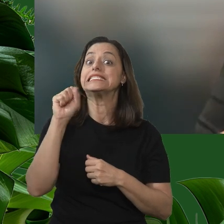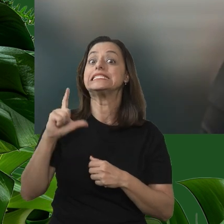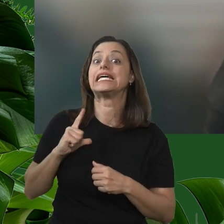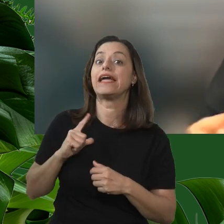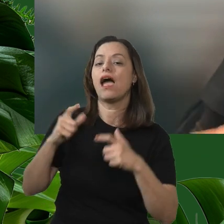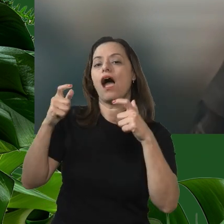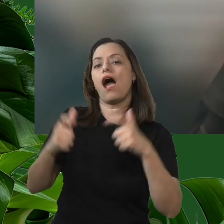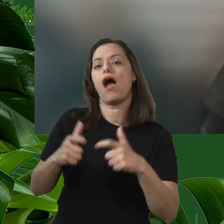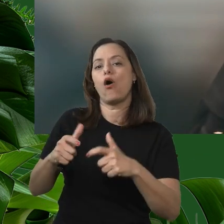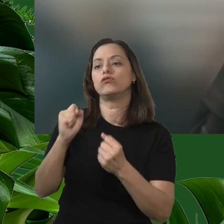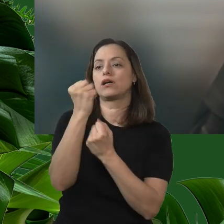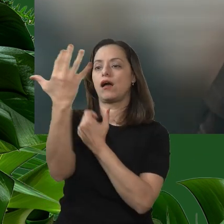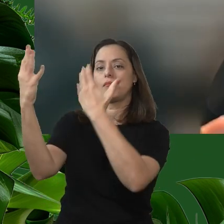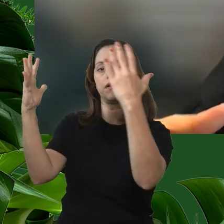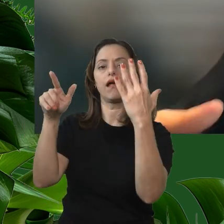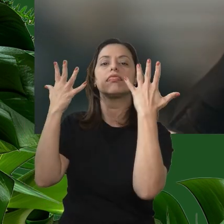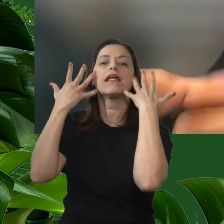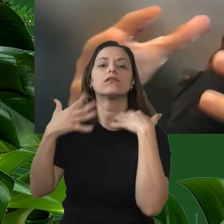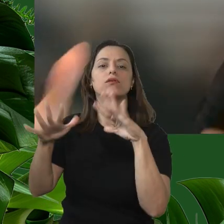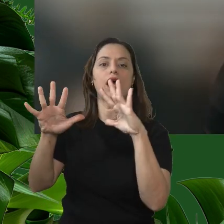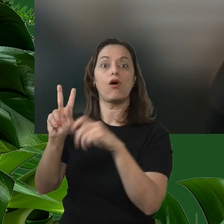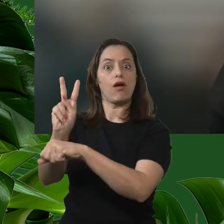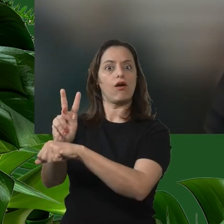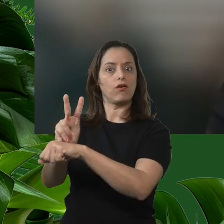em comparação com a quantidade de água que existe em